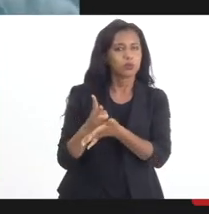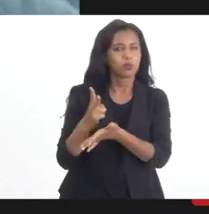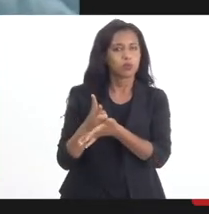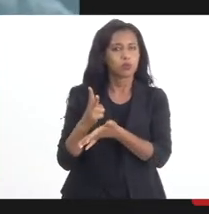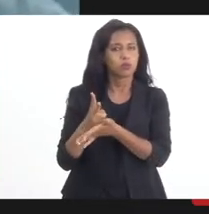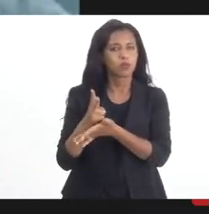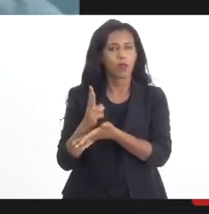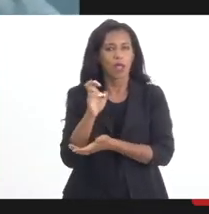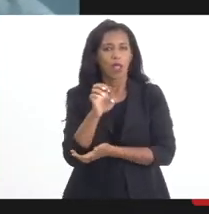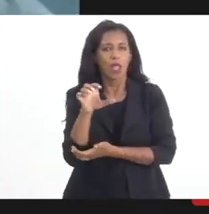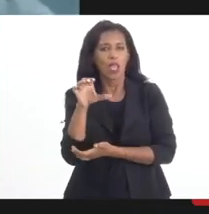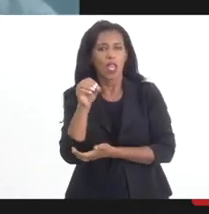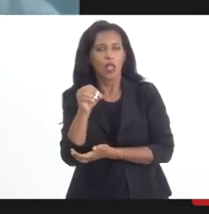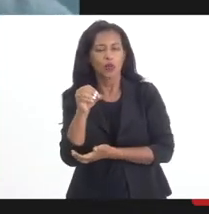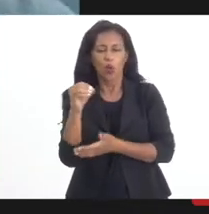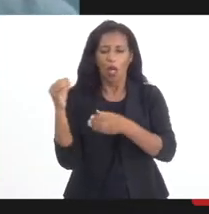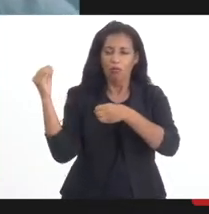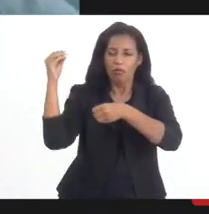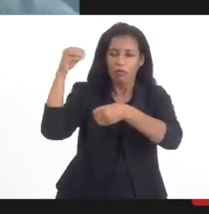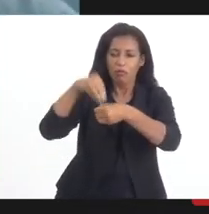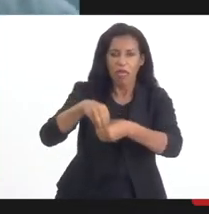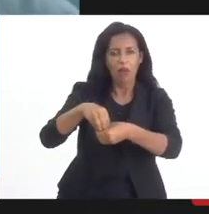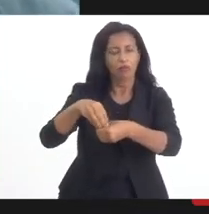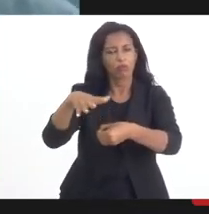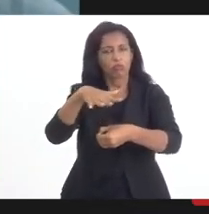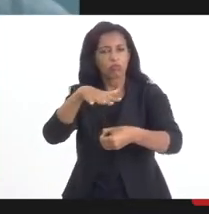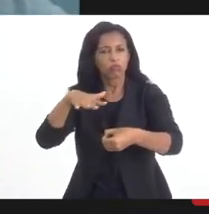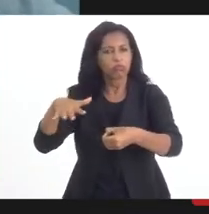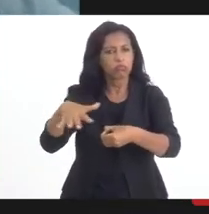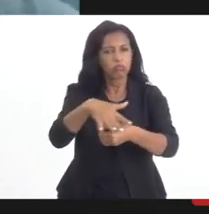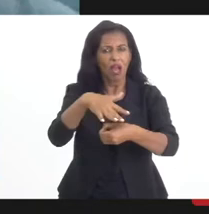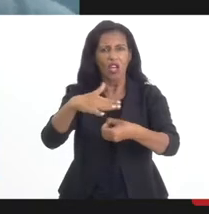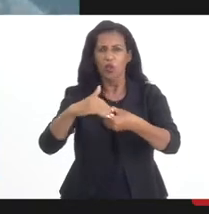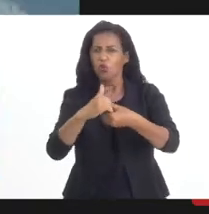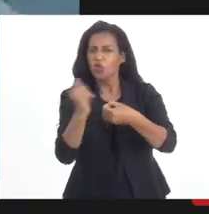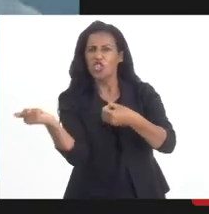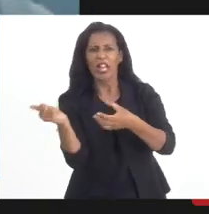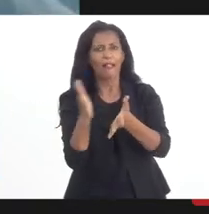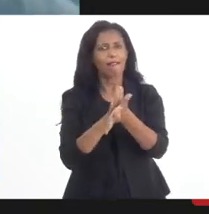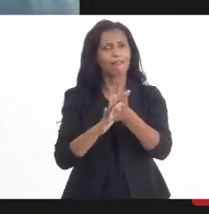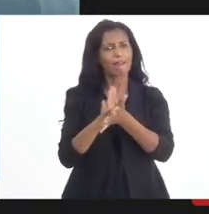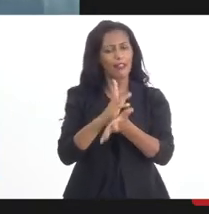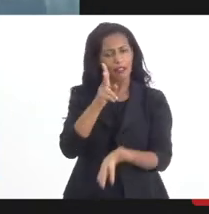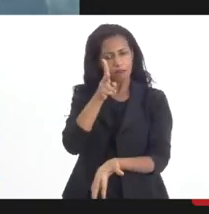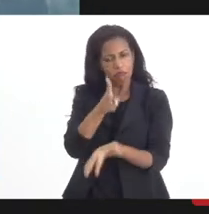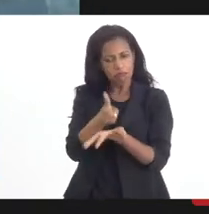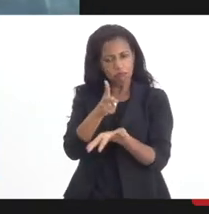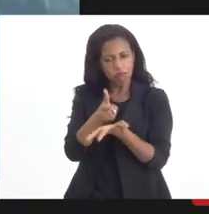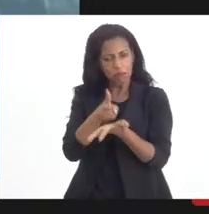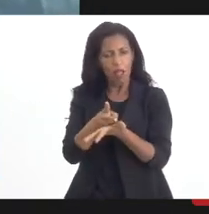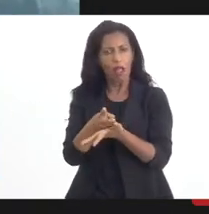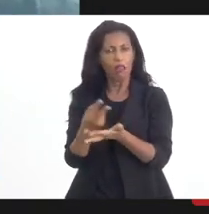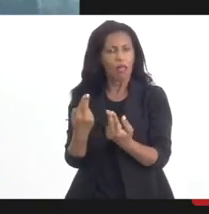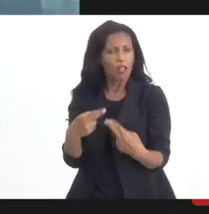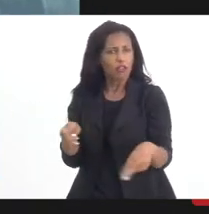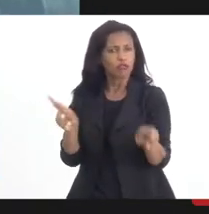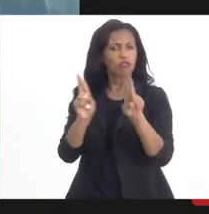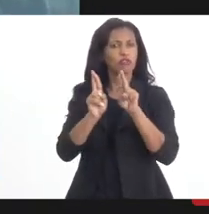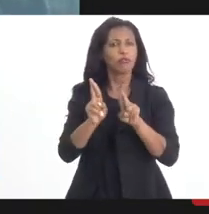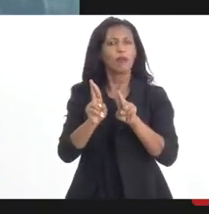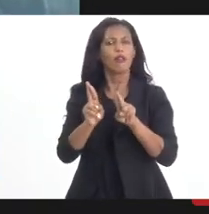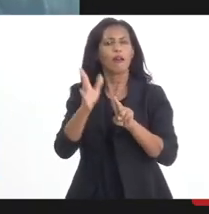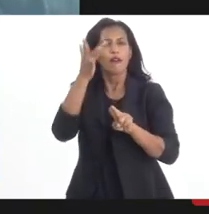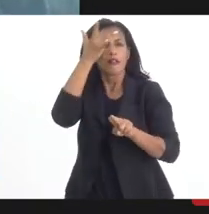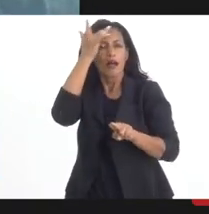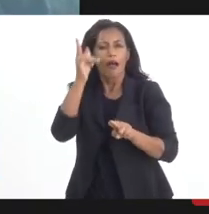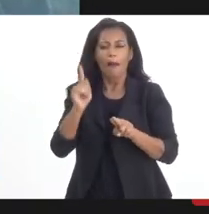UESO dentro dessa comunidade, dentro de Campo Grande, não tirar da Zona Oeste, é manter, dar esperança ao catador,